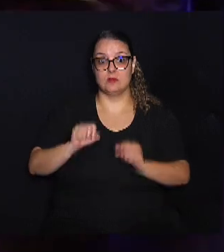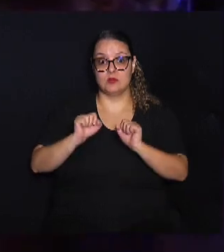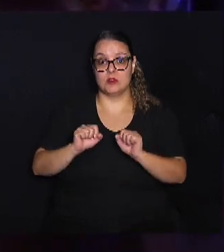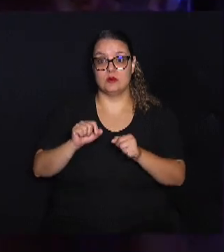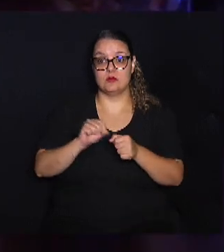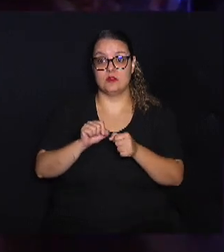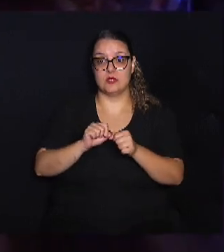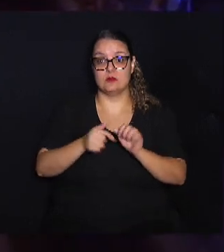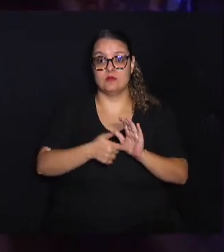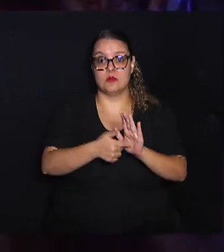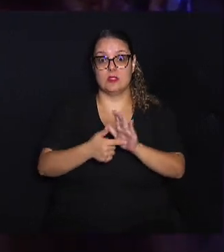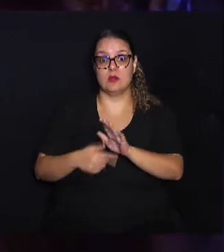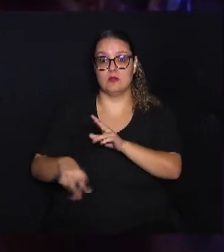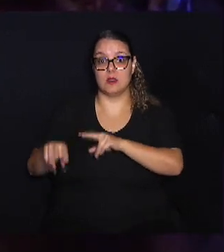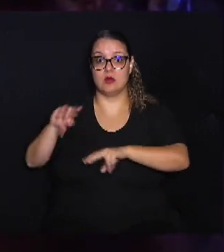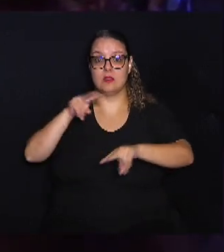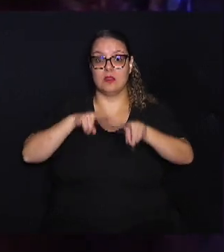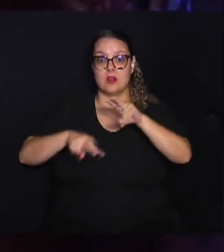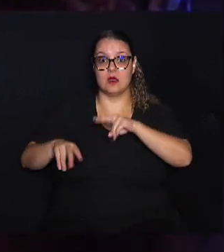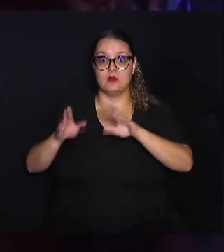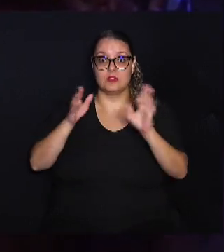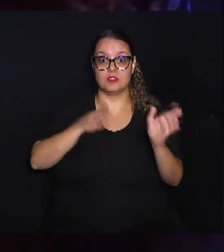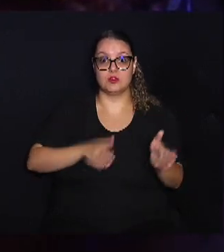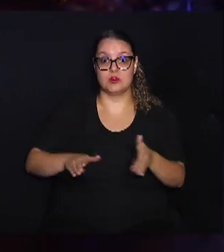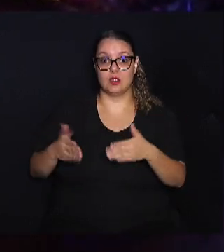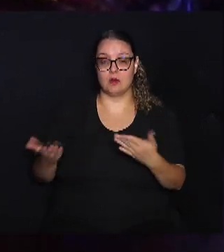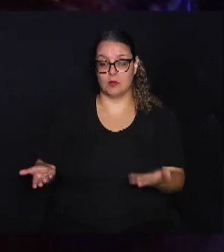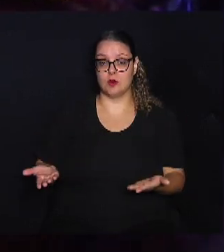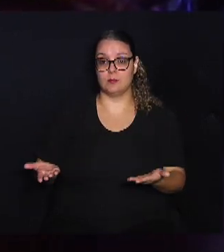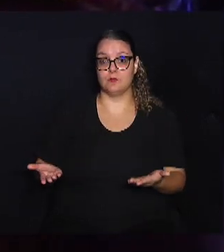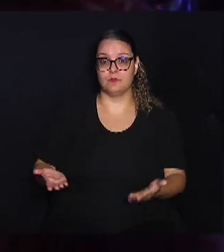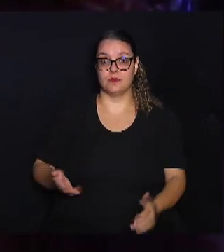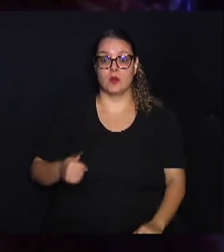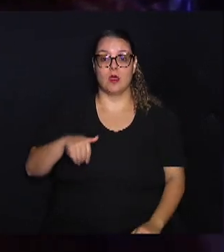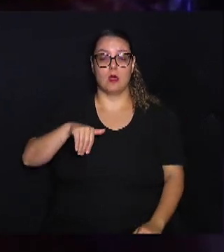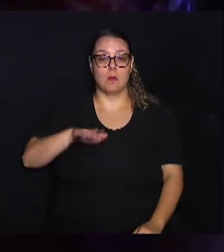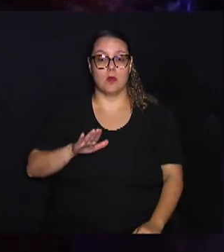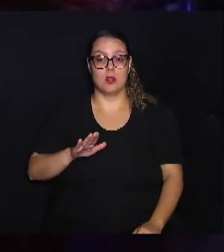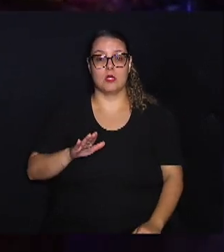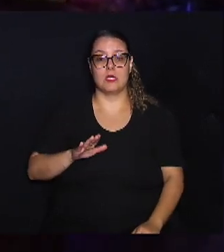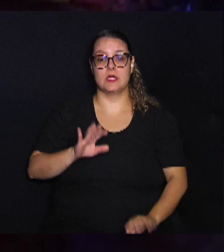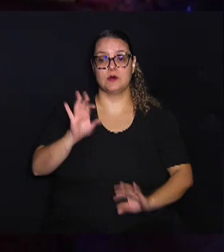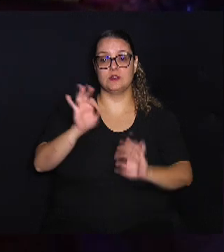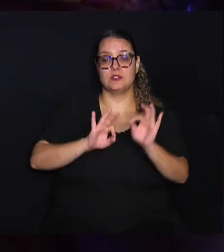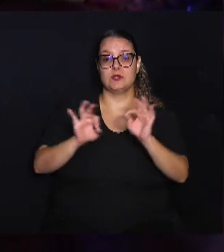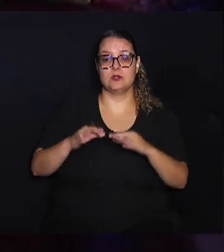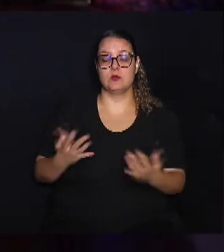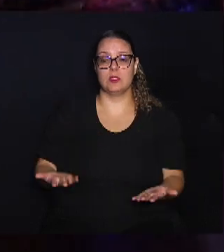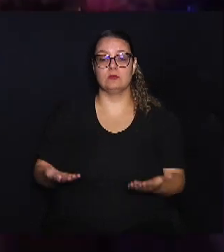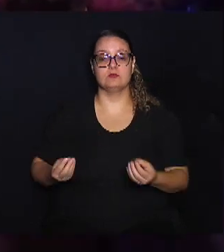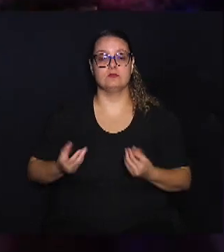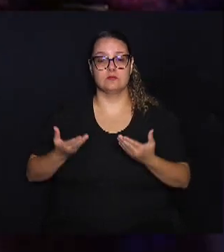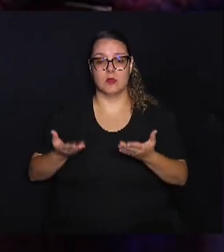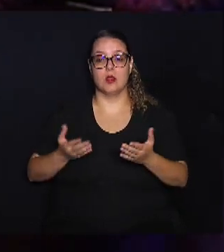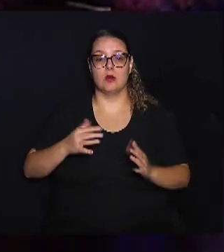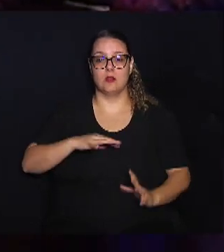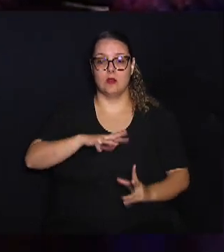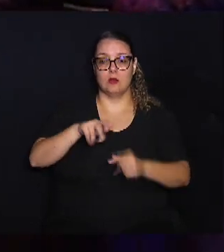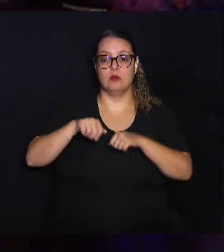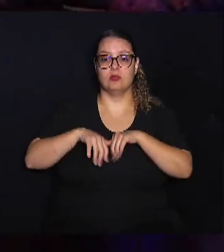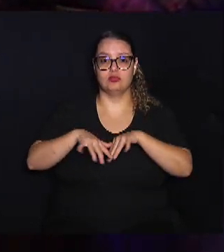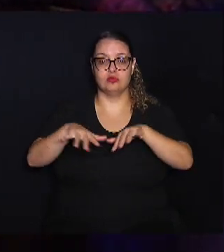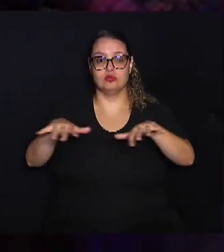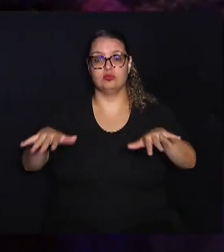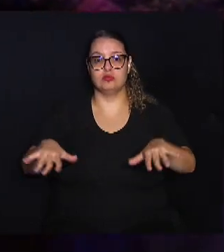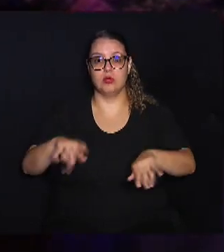dar visibilidade para essa produção, para poder cada vez mais esses projetos e essa produção, colocar essa produção no mundo e que as